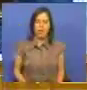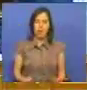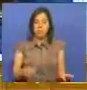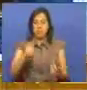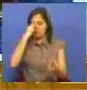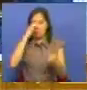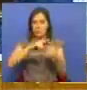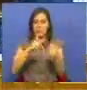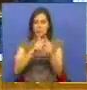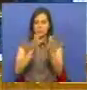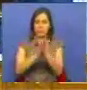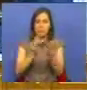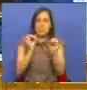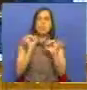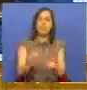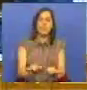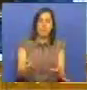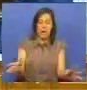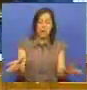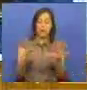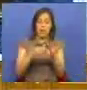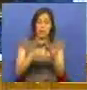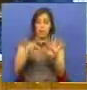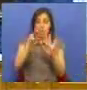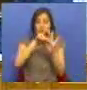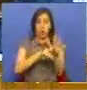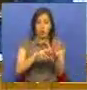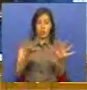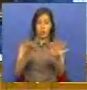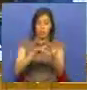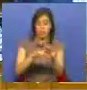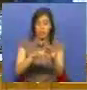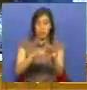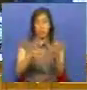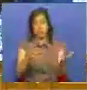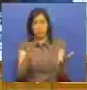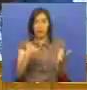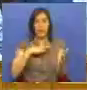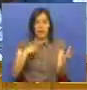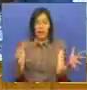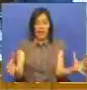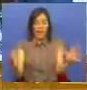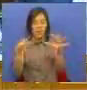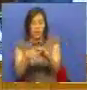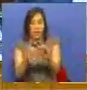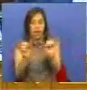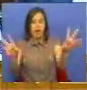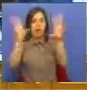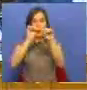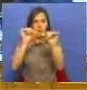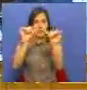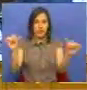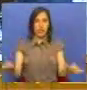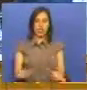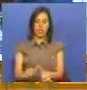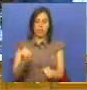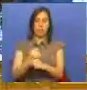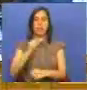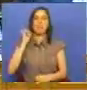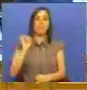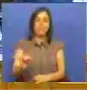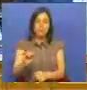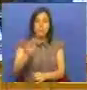São propósitos que adequam o regime de vínculos, ou que visam adequar este novo sistema ao regime de